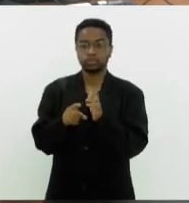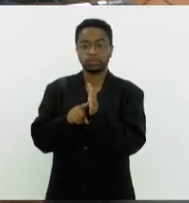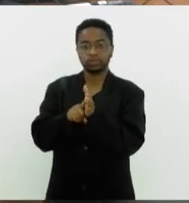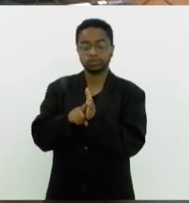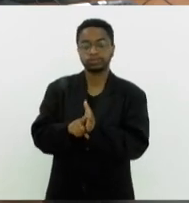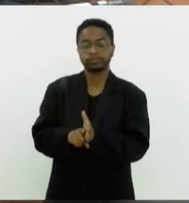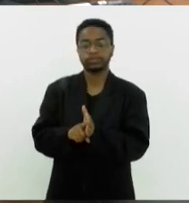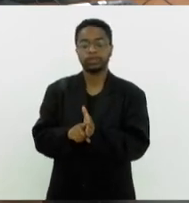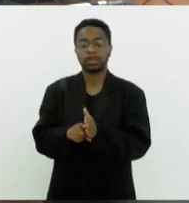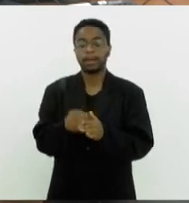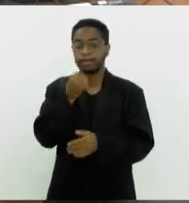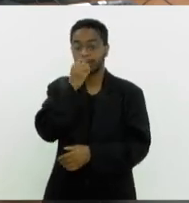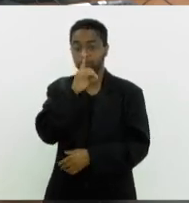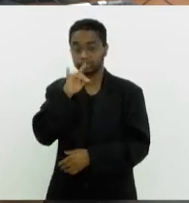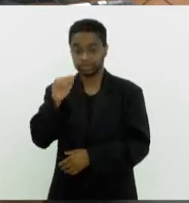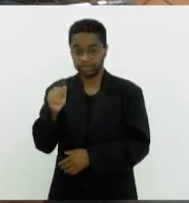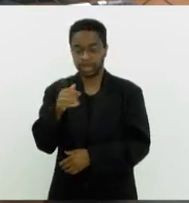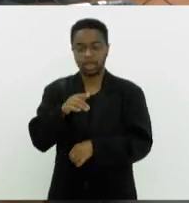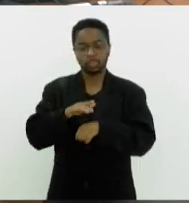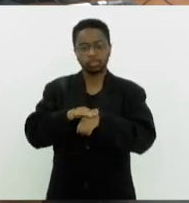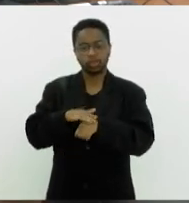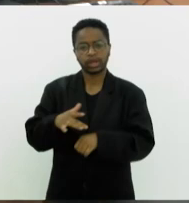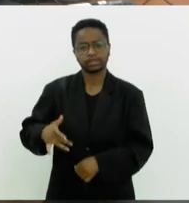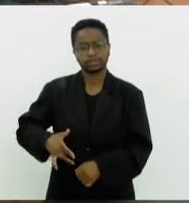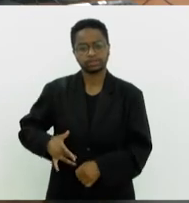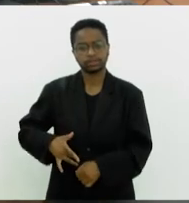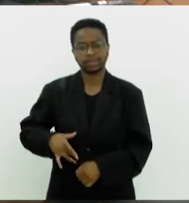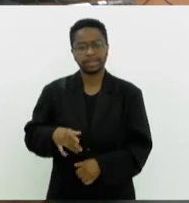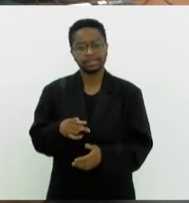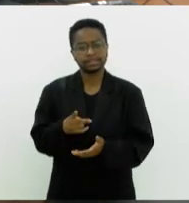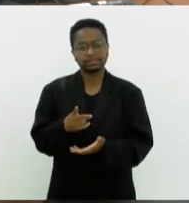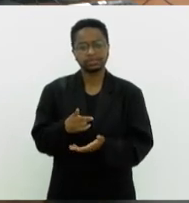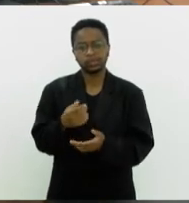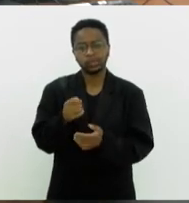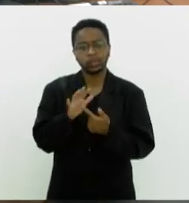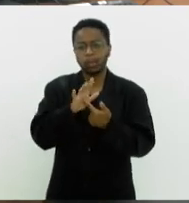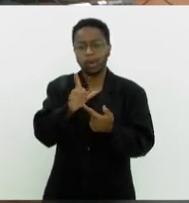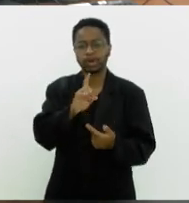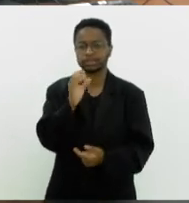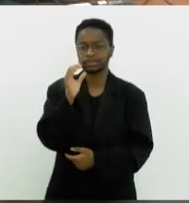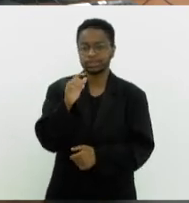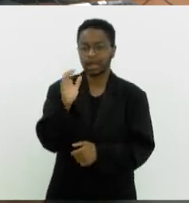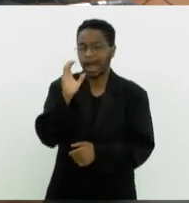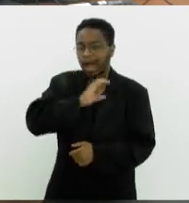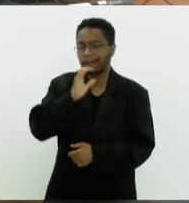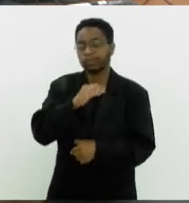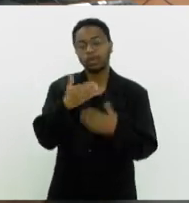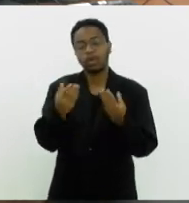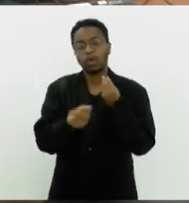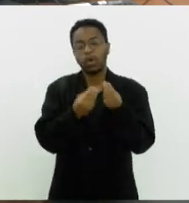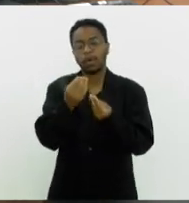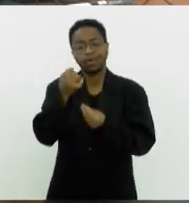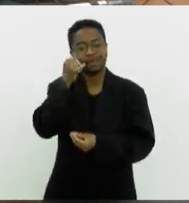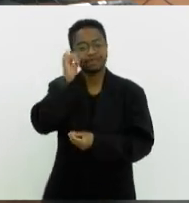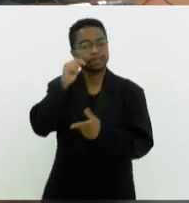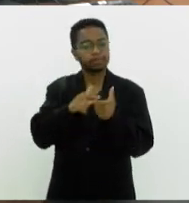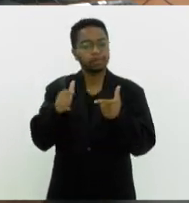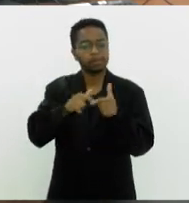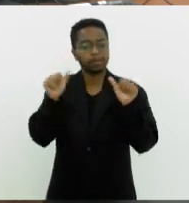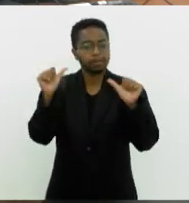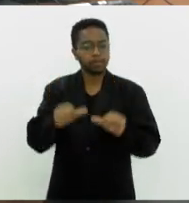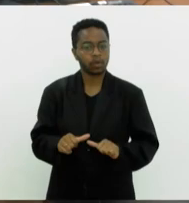As doenças renais costumam ser silenciosas. Como se prevenir para evitar um problema pior nos